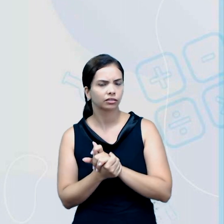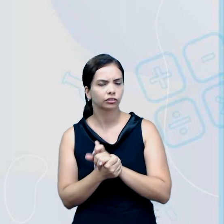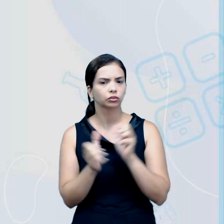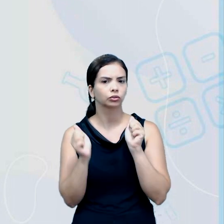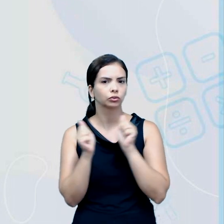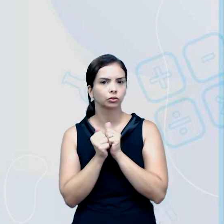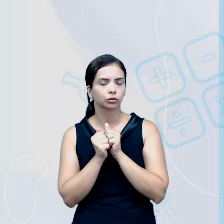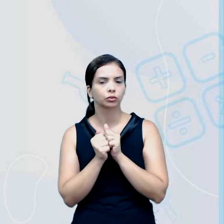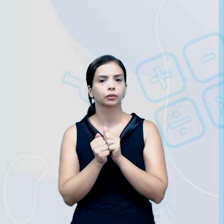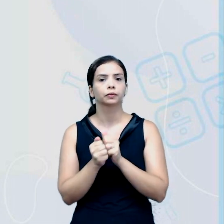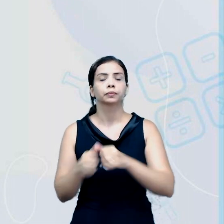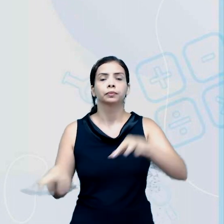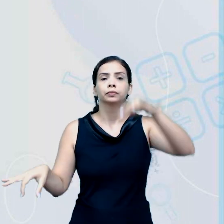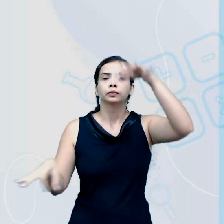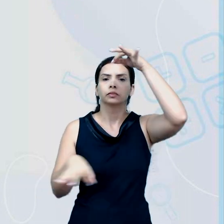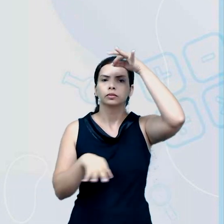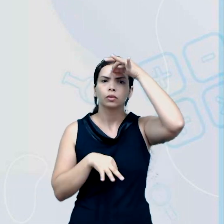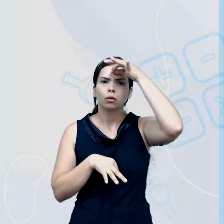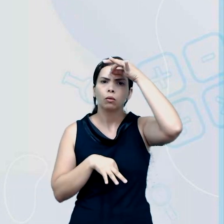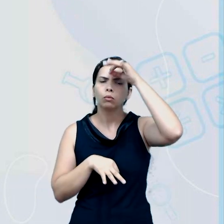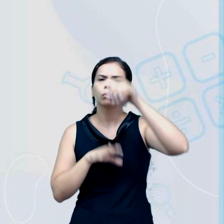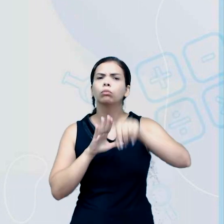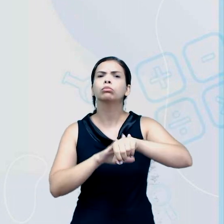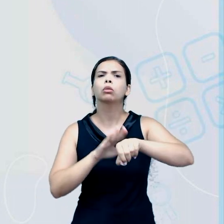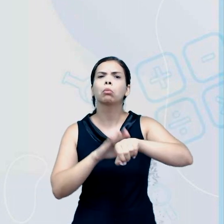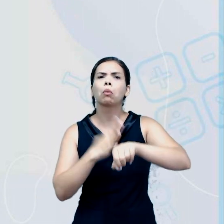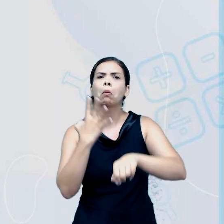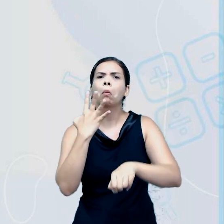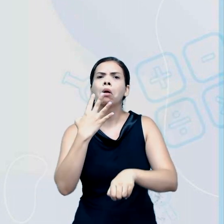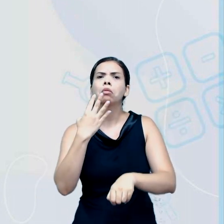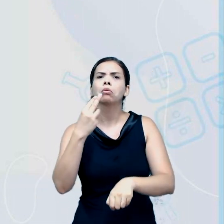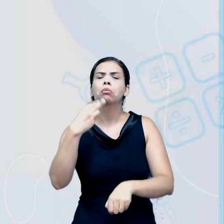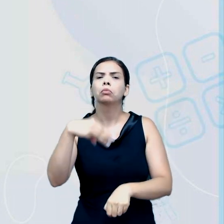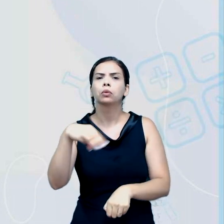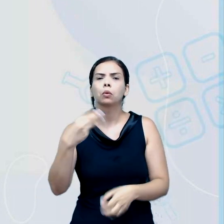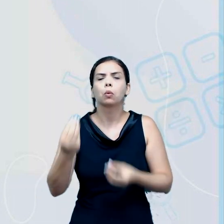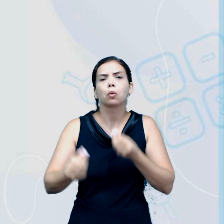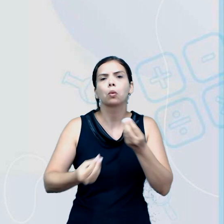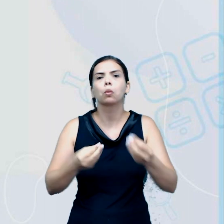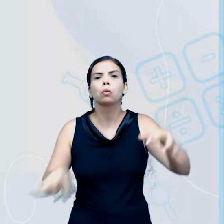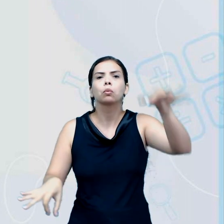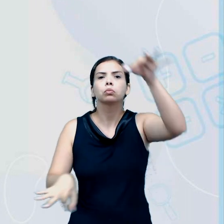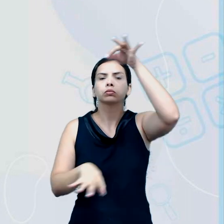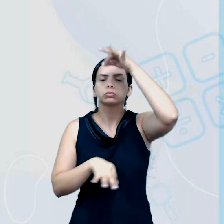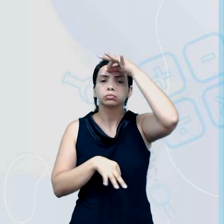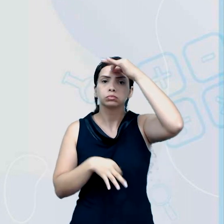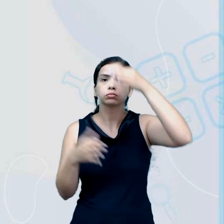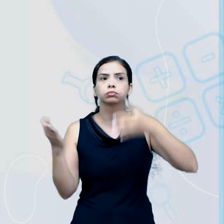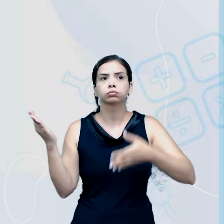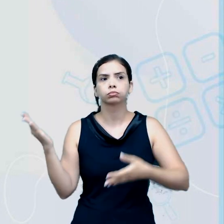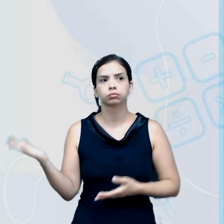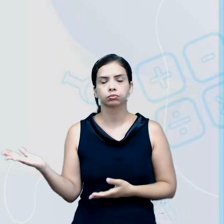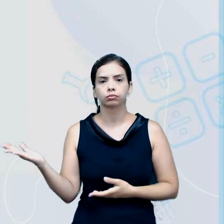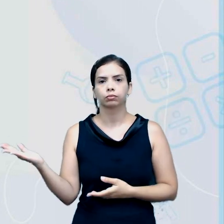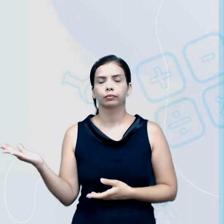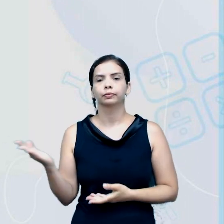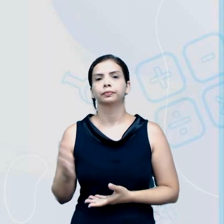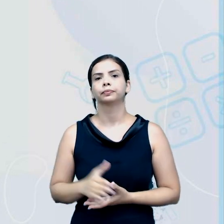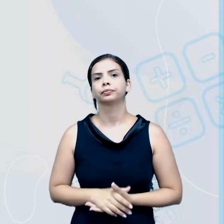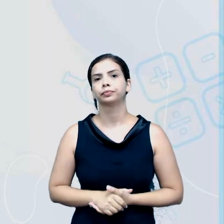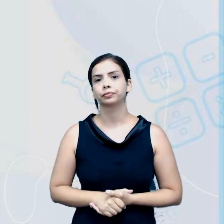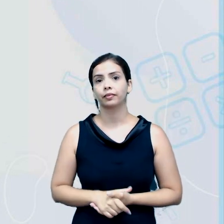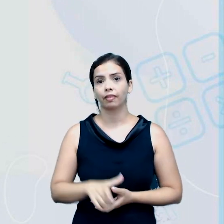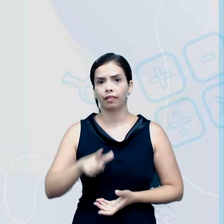e essa performance ela durou quatro minutos como essa performance o veste energia eles